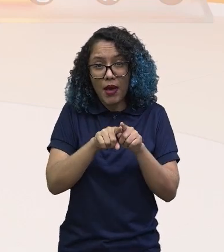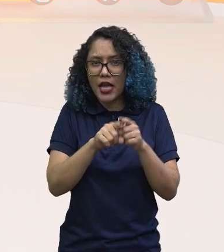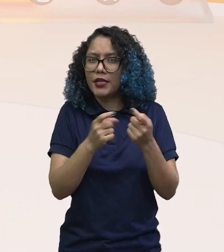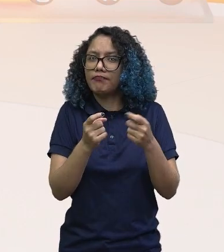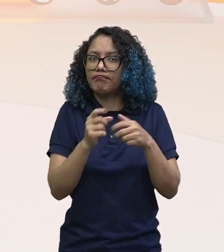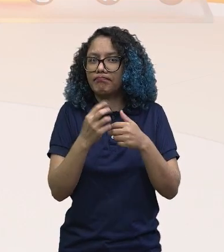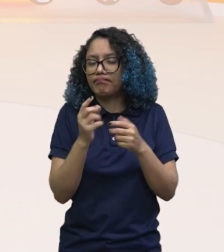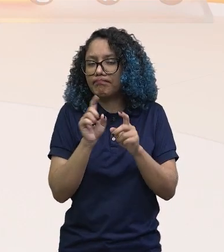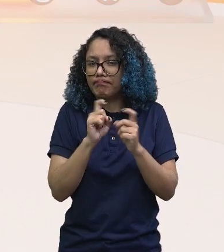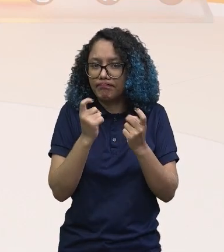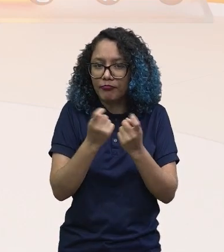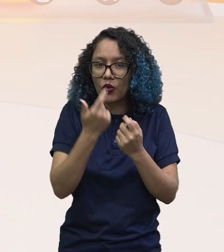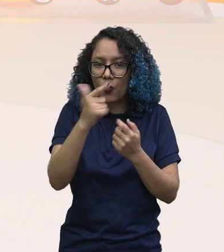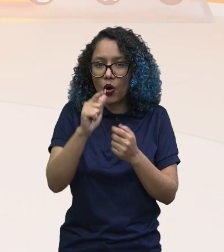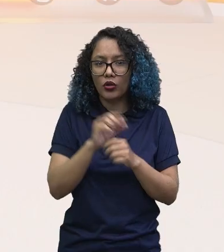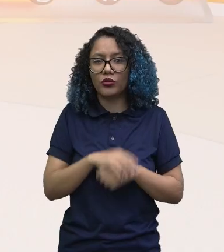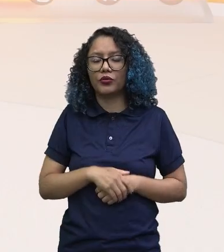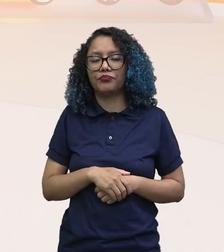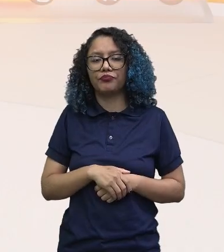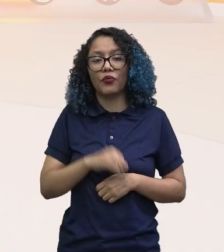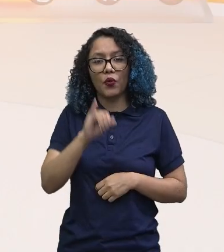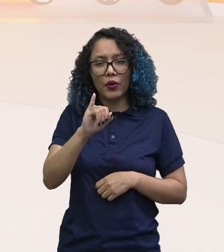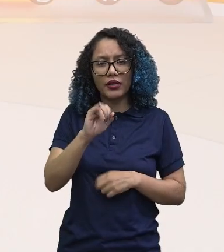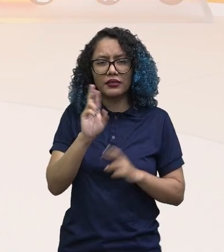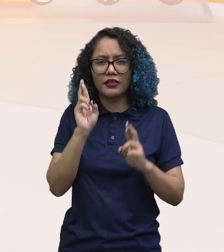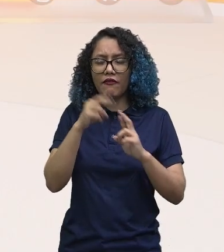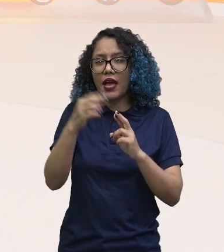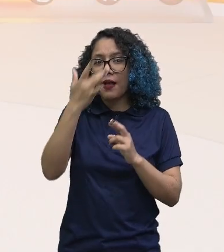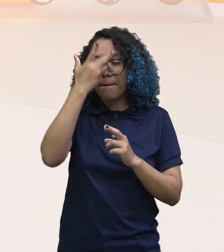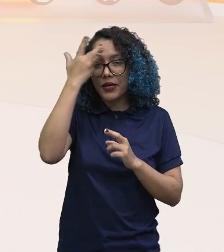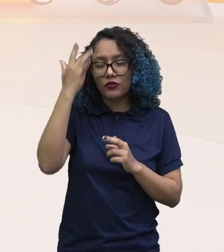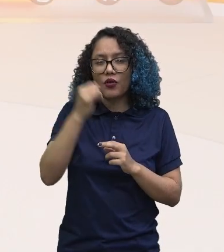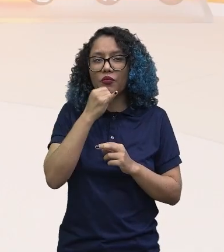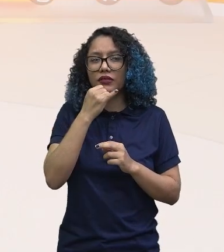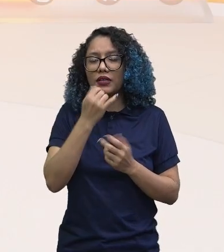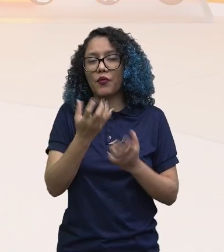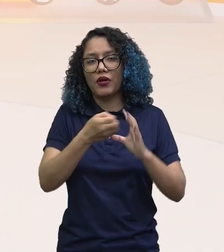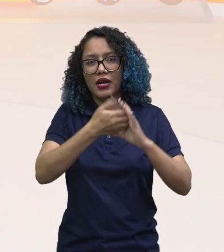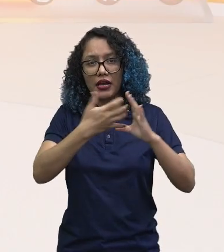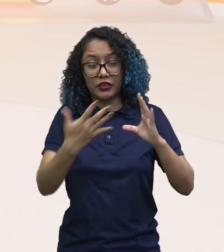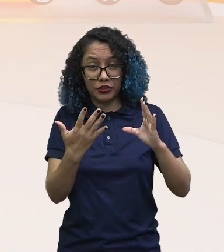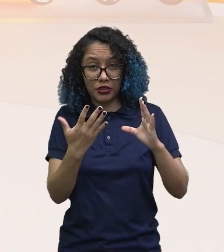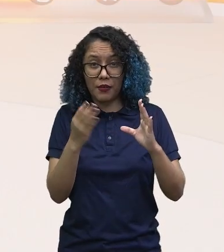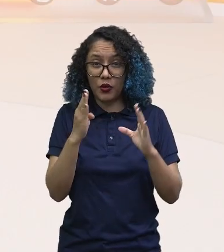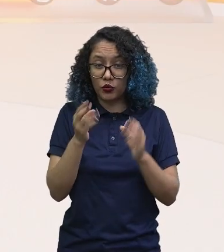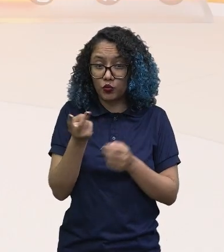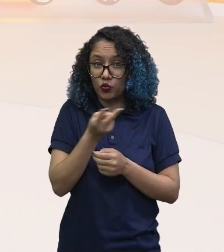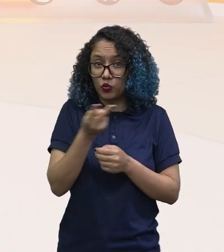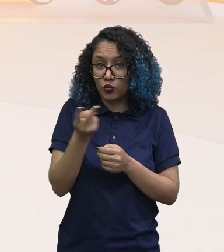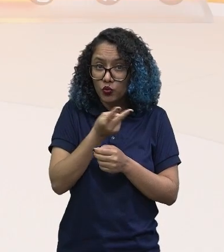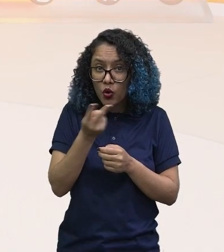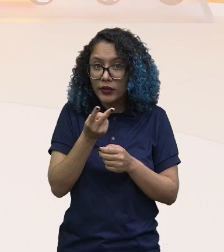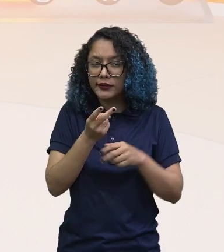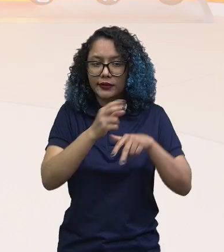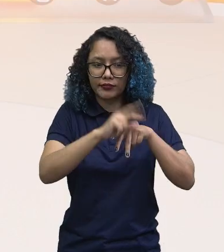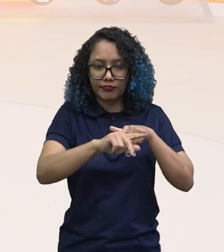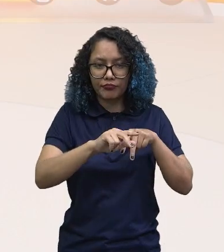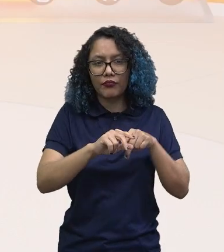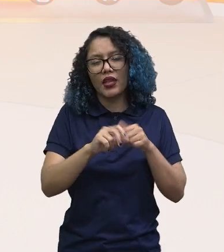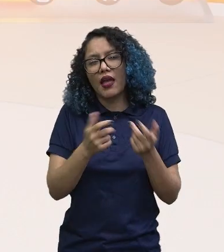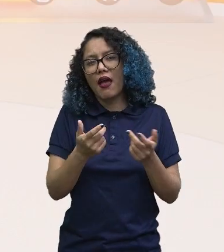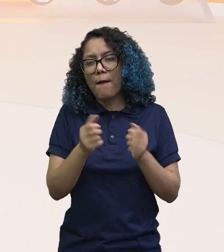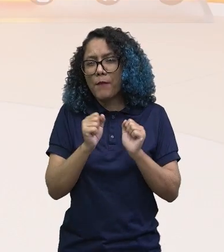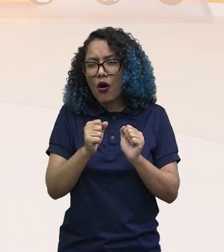é referente a intersexo, pessoas que nascem com características biológicas de ambos os sexos,